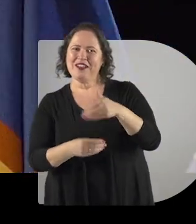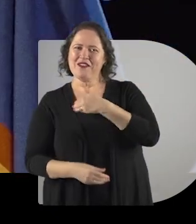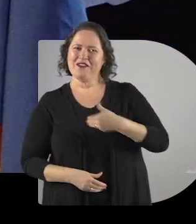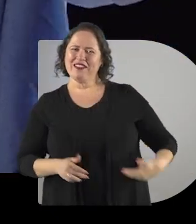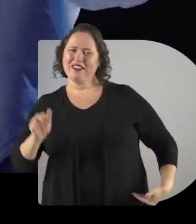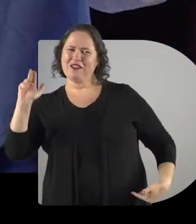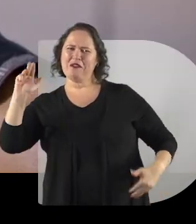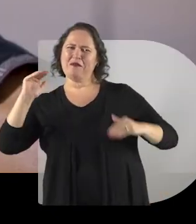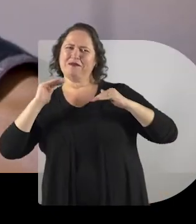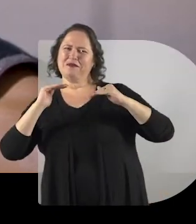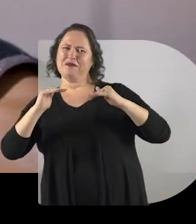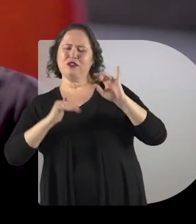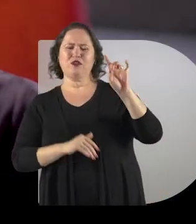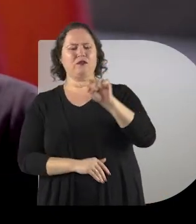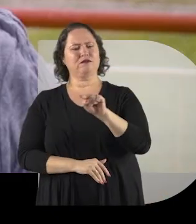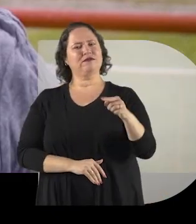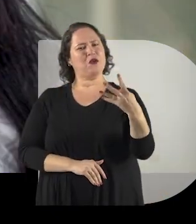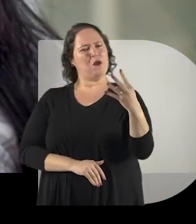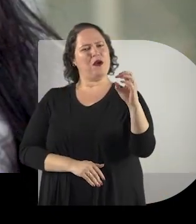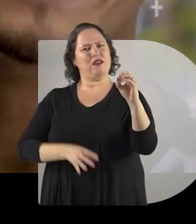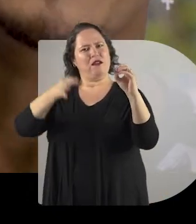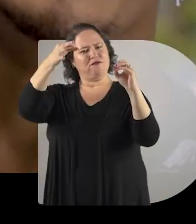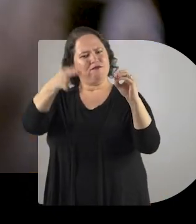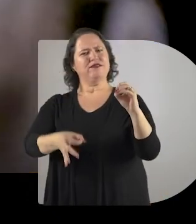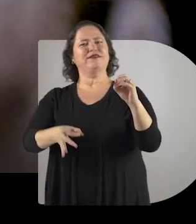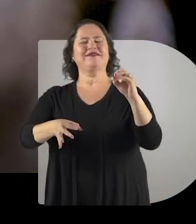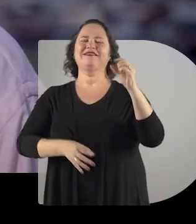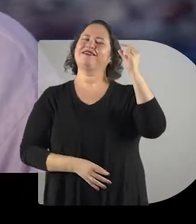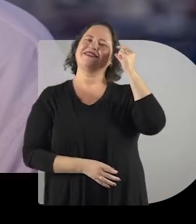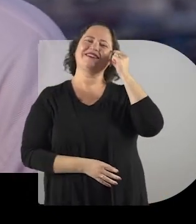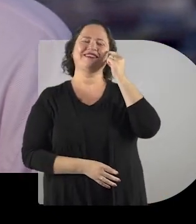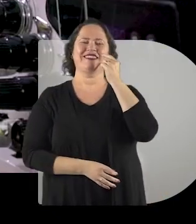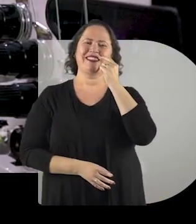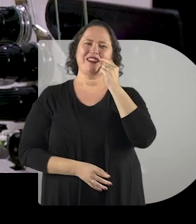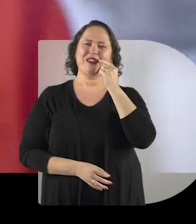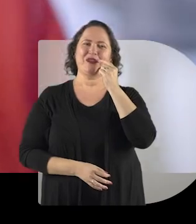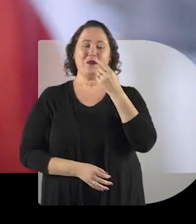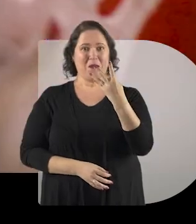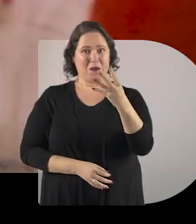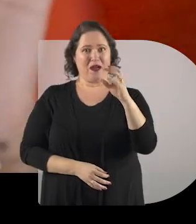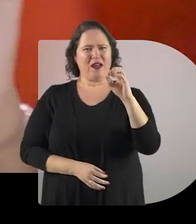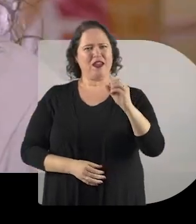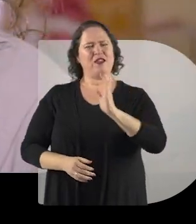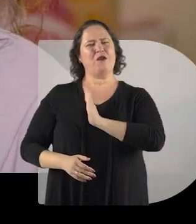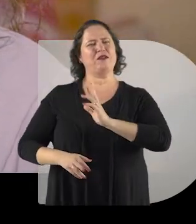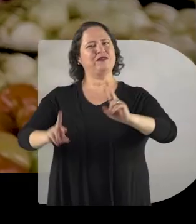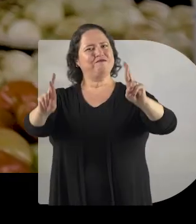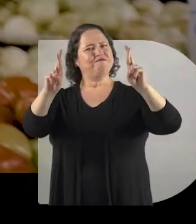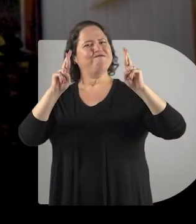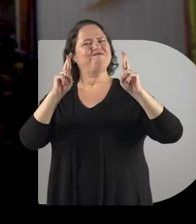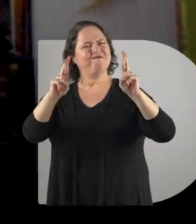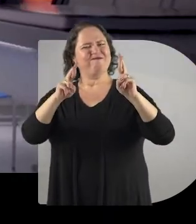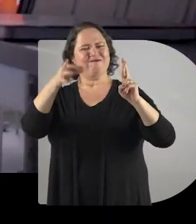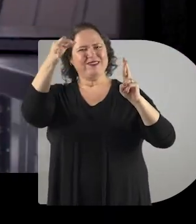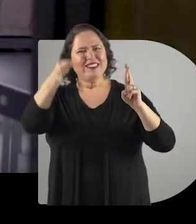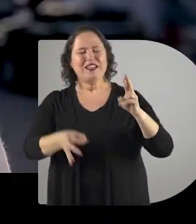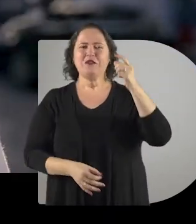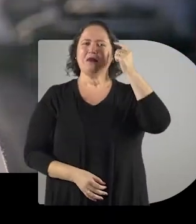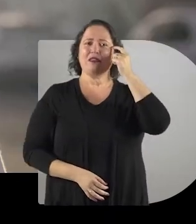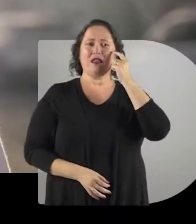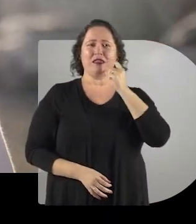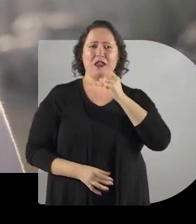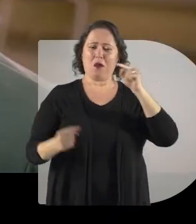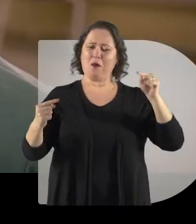Votar no governador de Lula é tranquilo. Só apertar no 40 e confirmar no Danilo. Chama no 40 com esperança no coração.